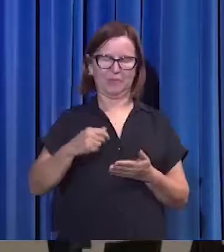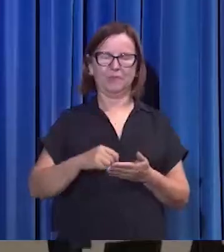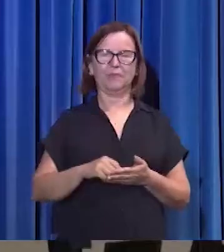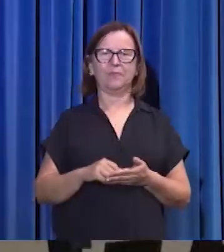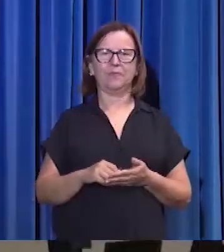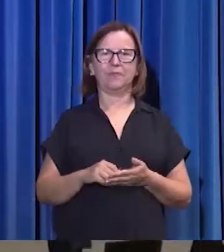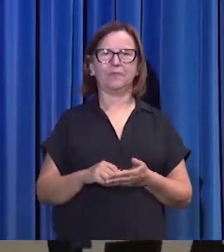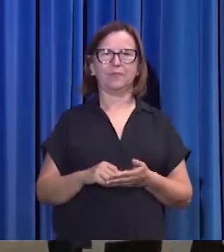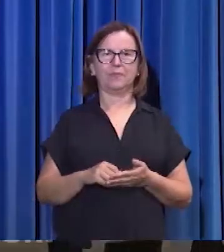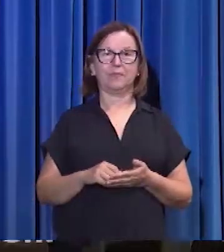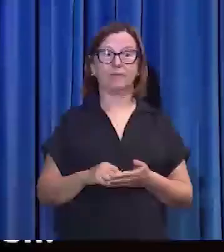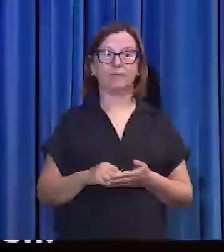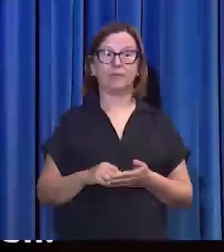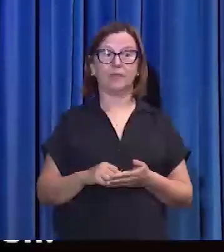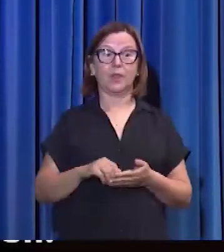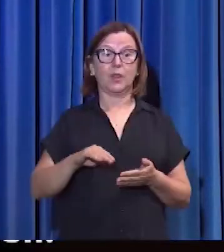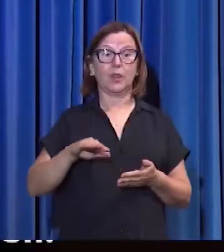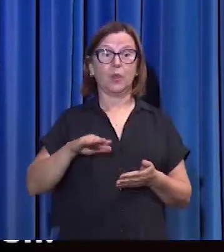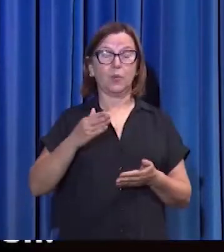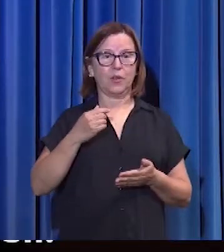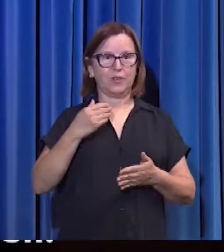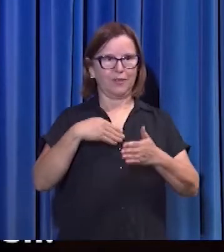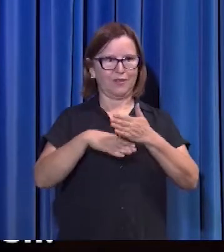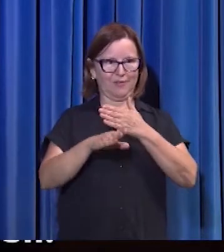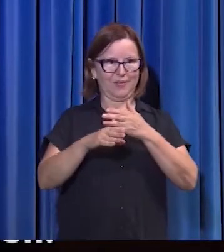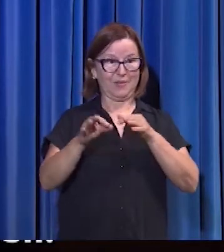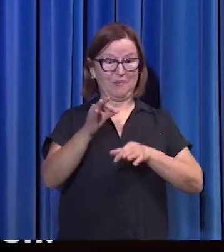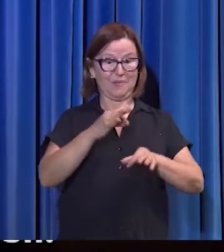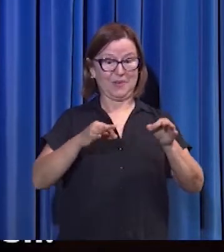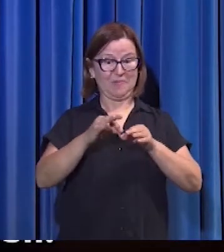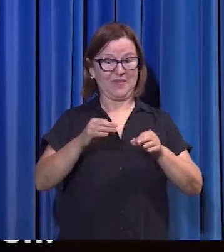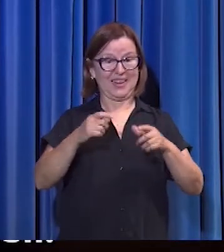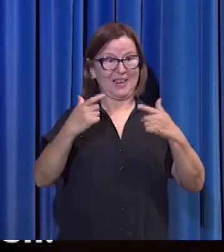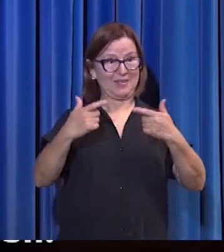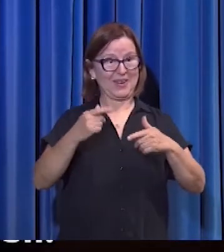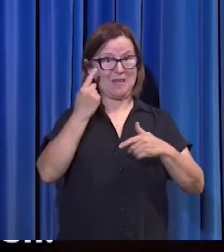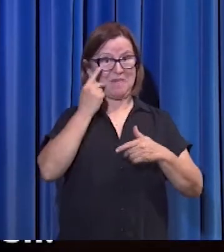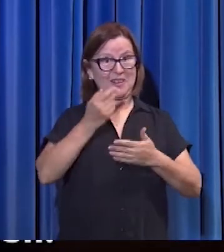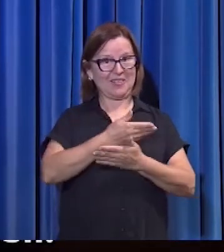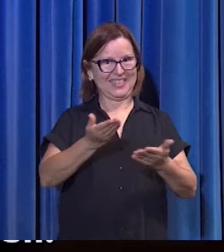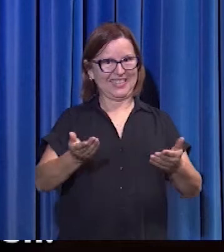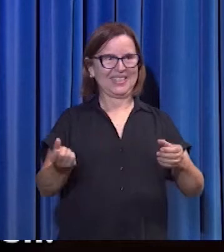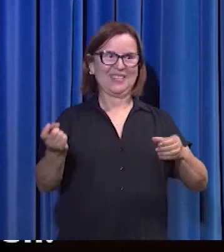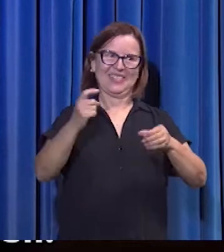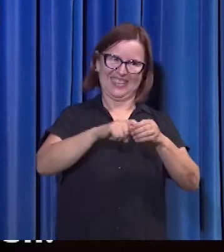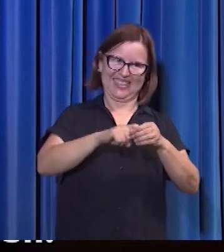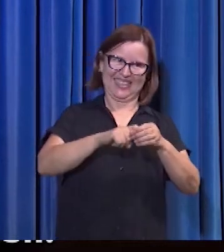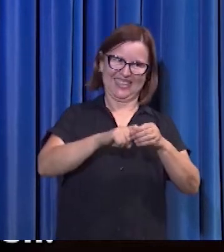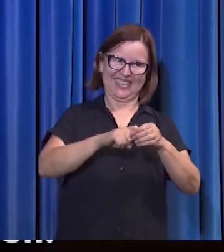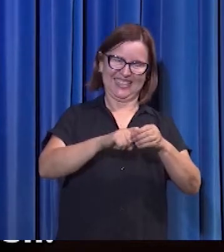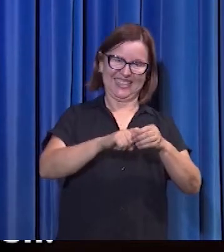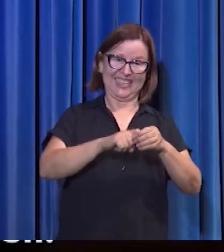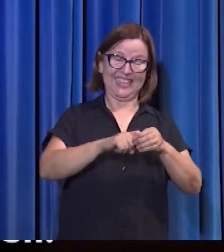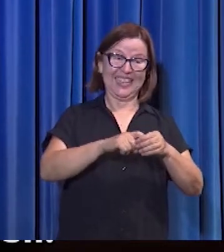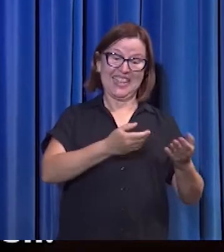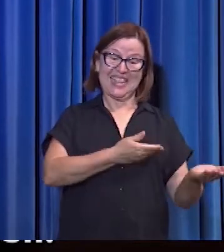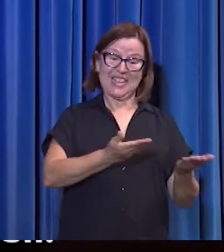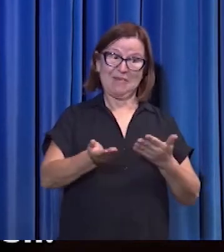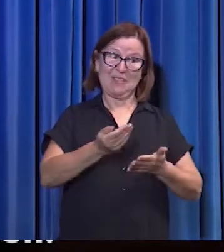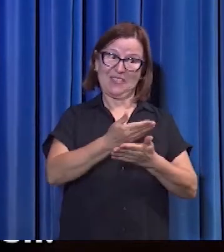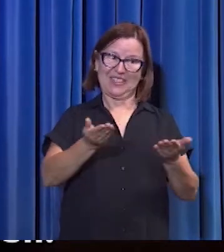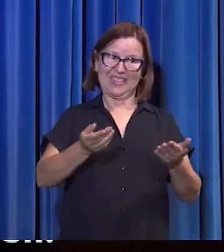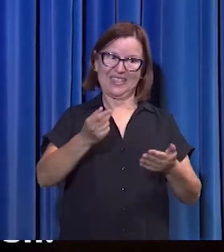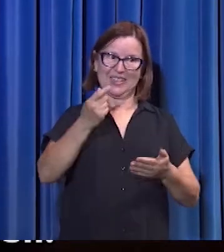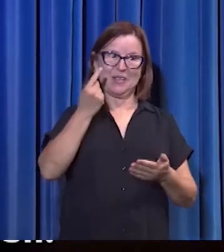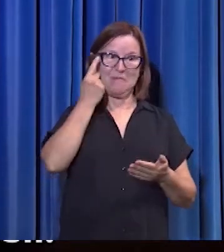E quando eu for e vos preparar lugar, voltarei e vos receberei para mim mesmo, para que onde